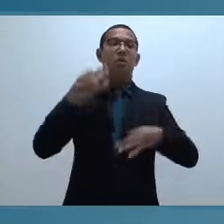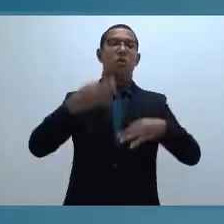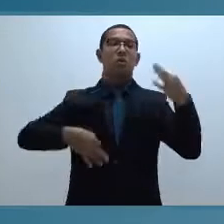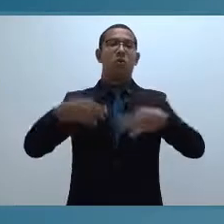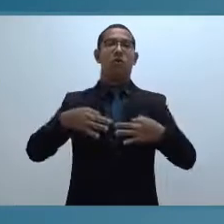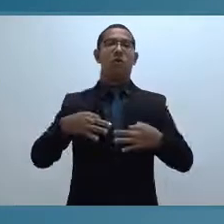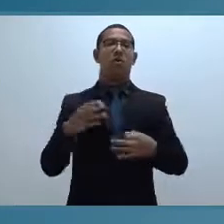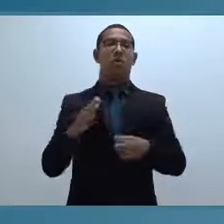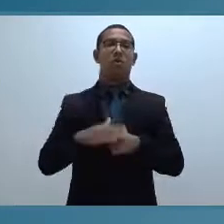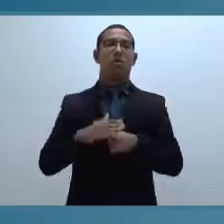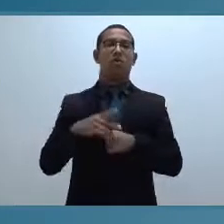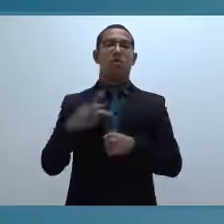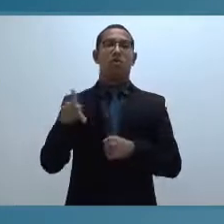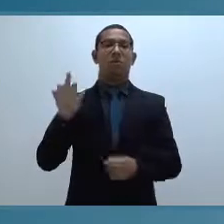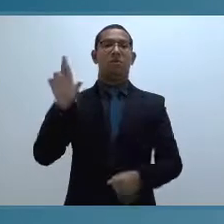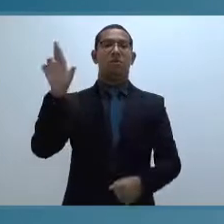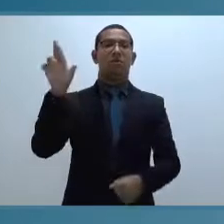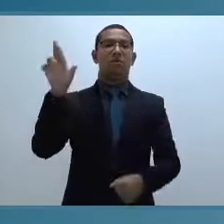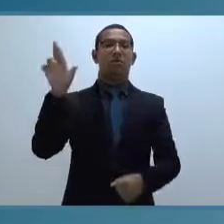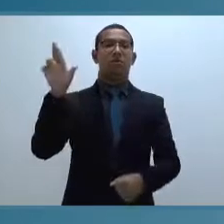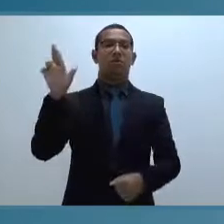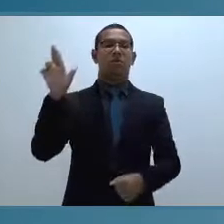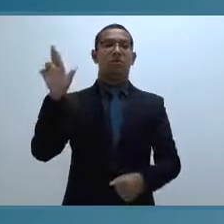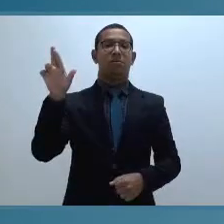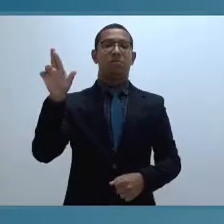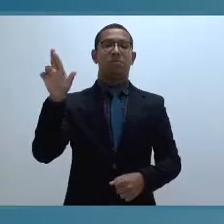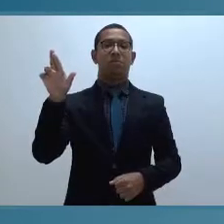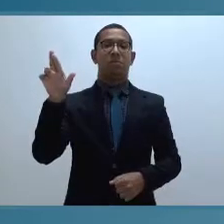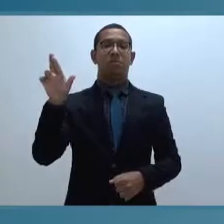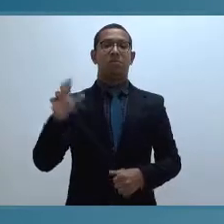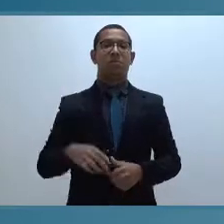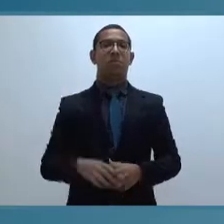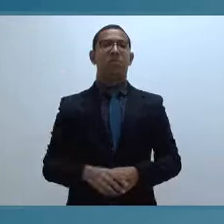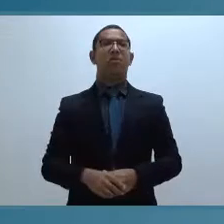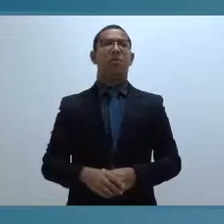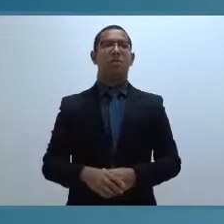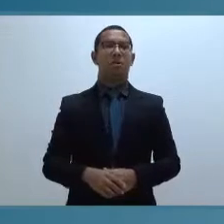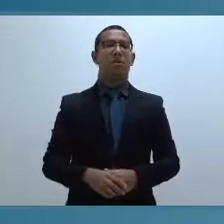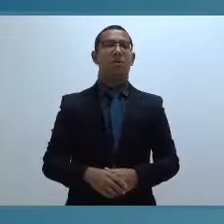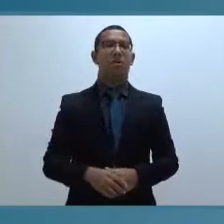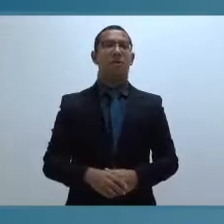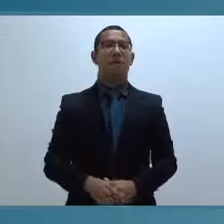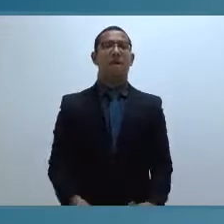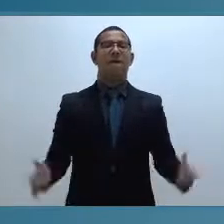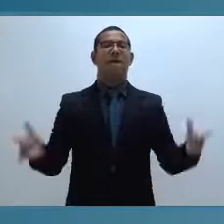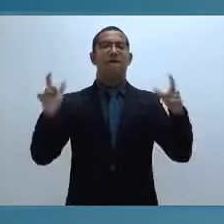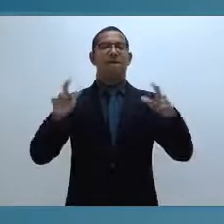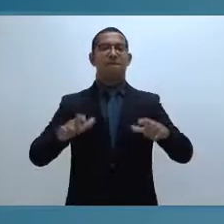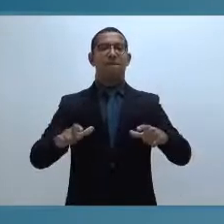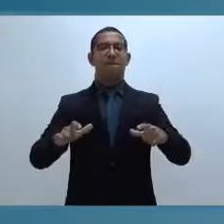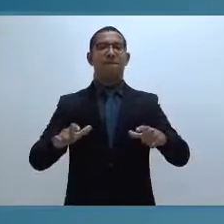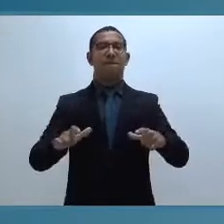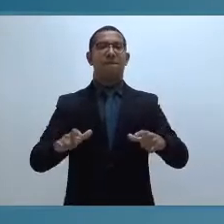justifica pela necessidade da presença permanente do magistrado no local do exercício da